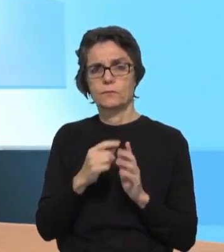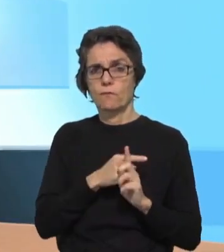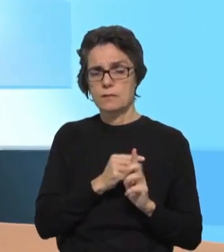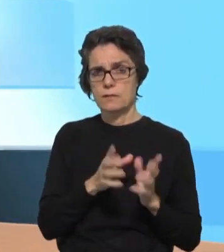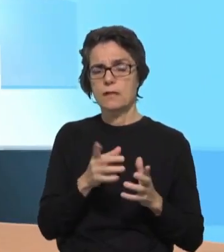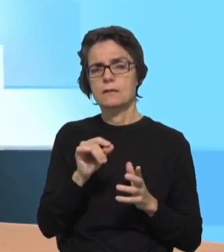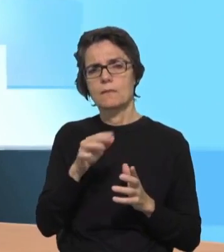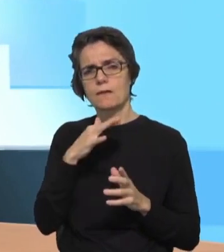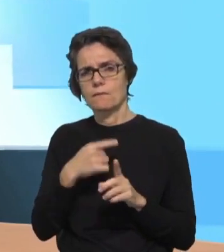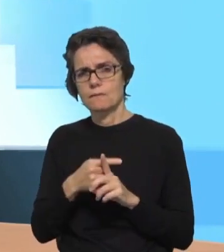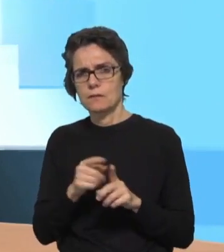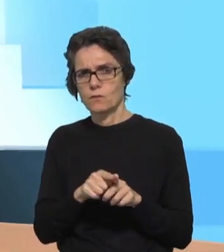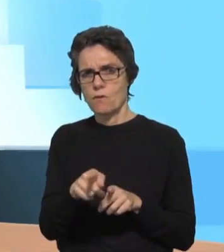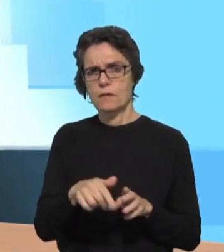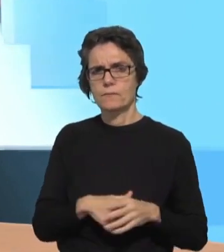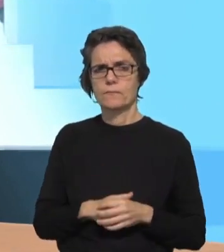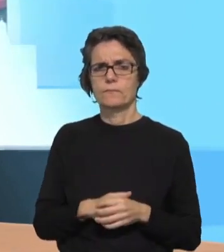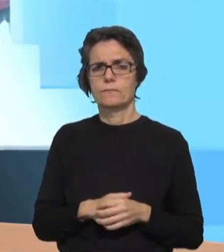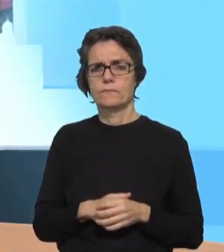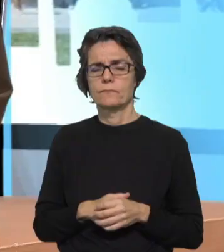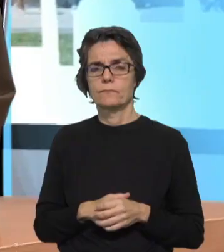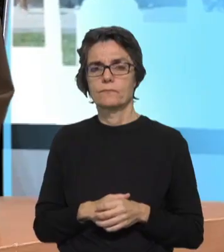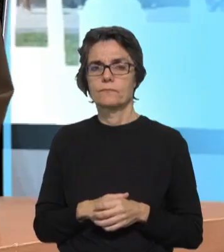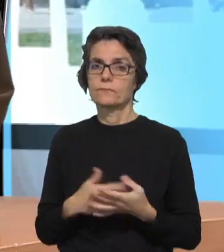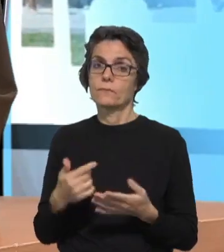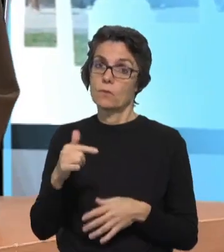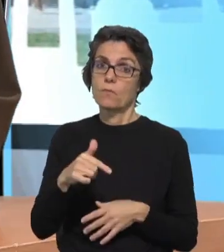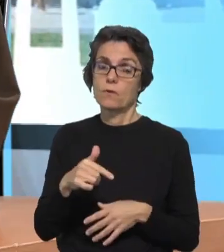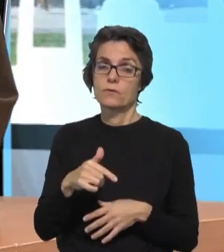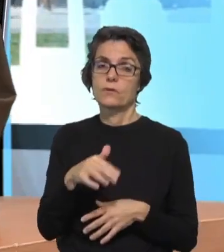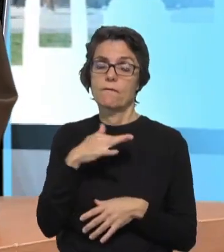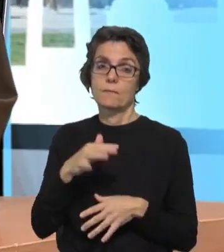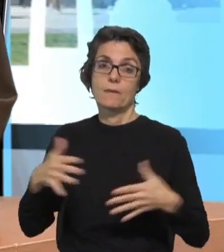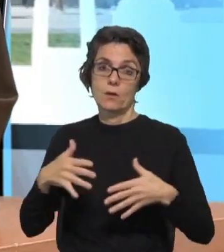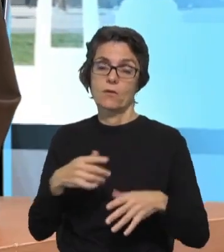família franciscana. A família franciscana é, ainda hoje, a maior família